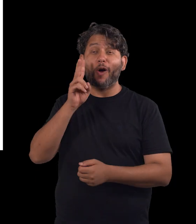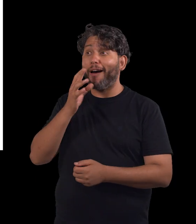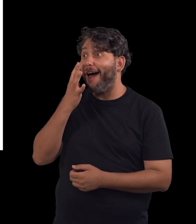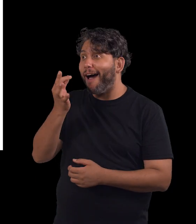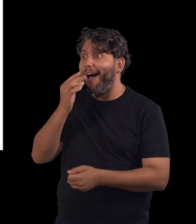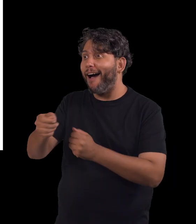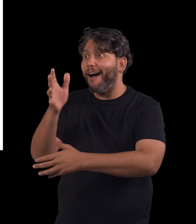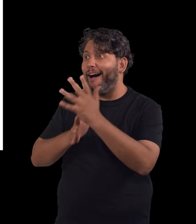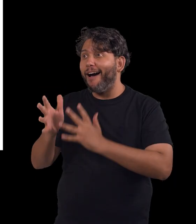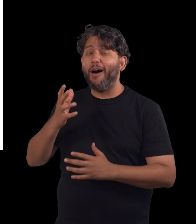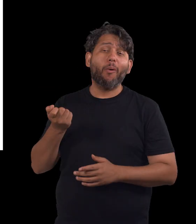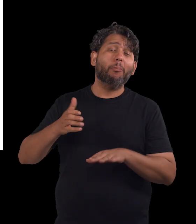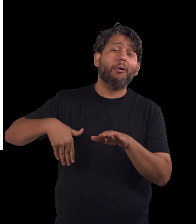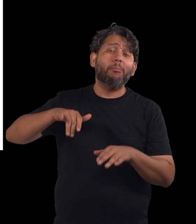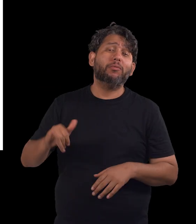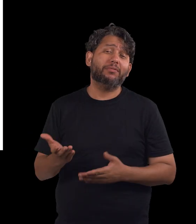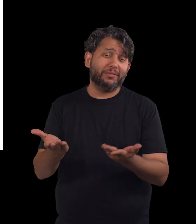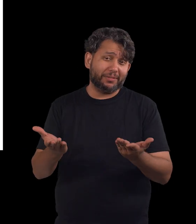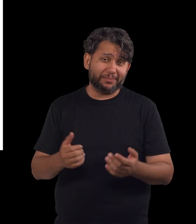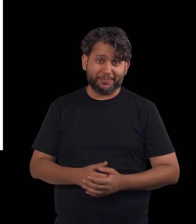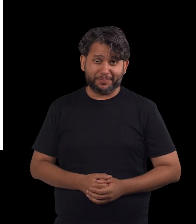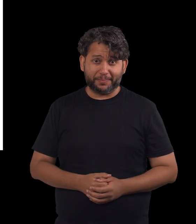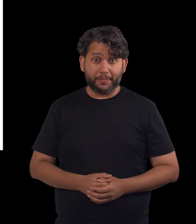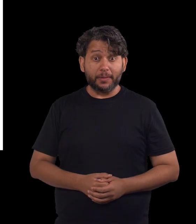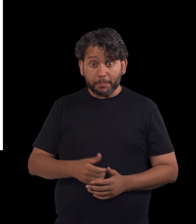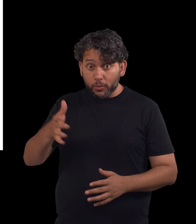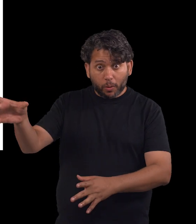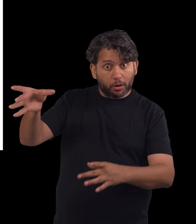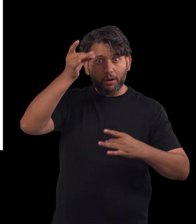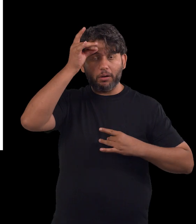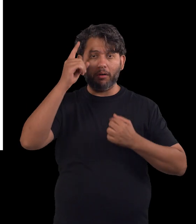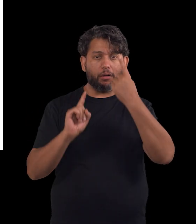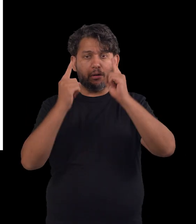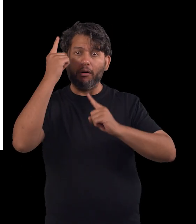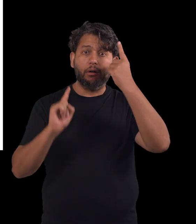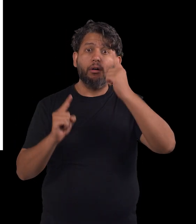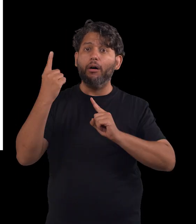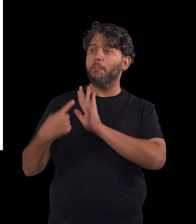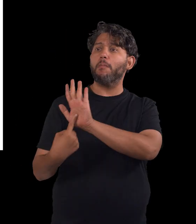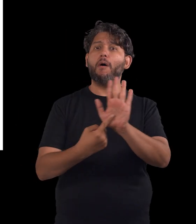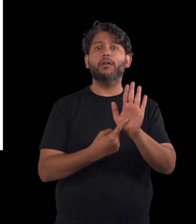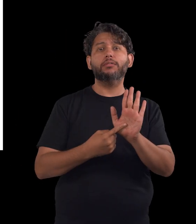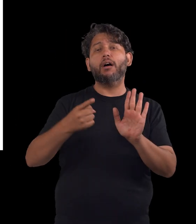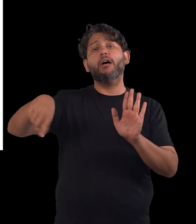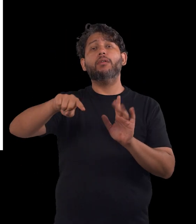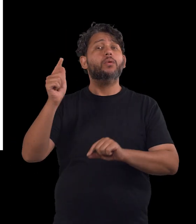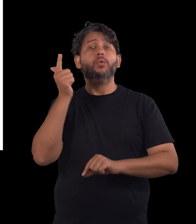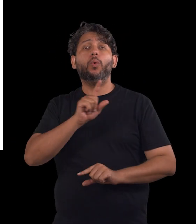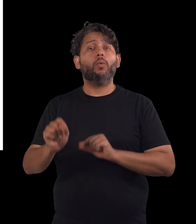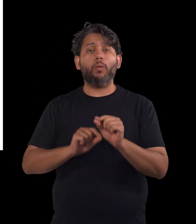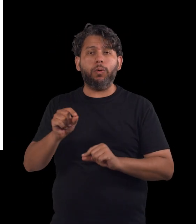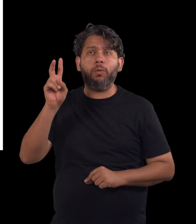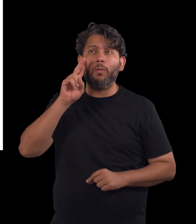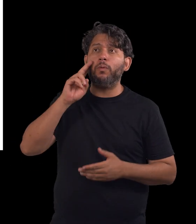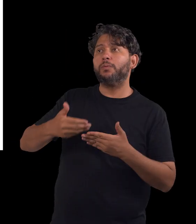ouvir histórias ou aproveitar a praia. Ao representar essas cenas apenas com gestos, os